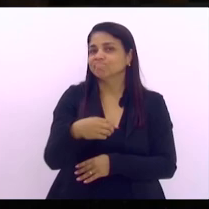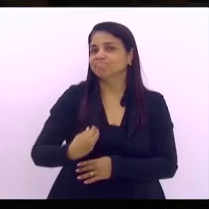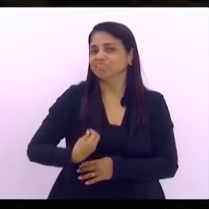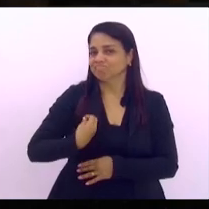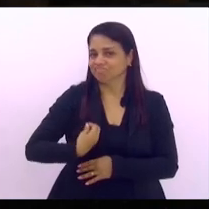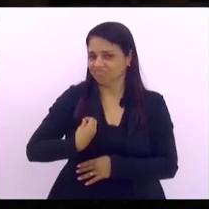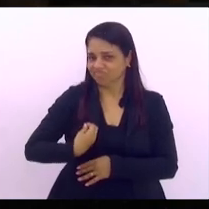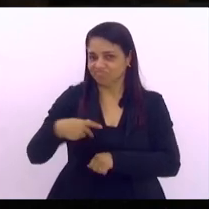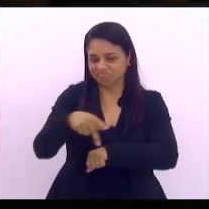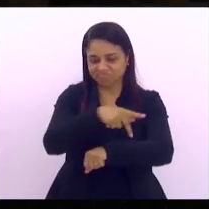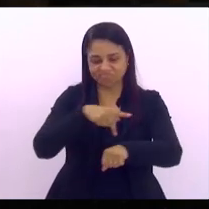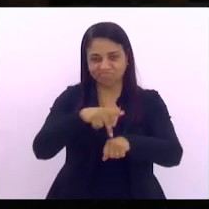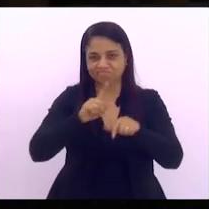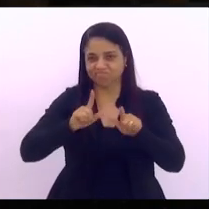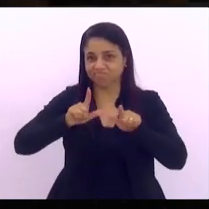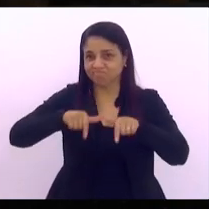estão.